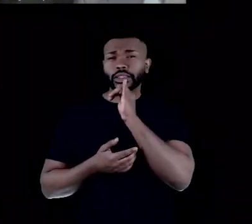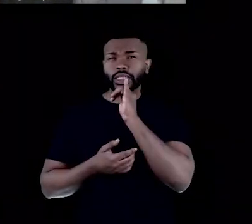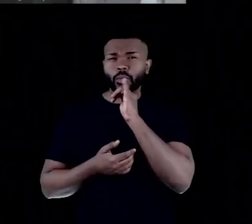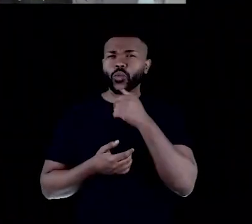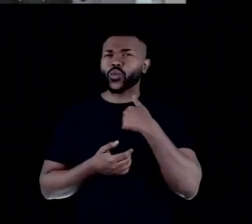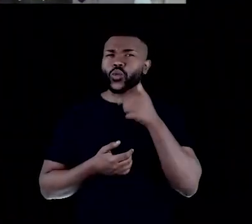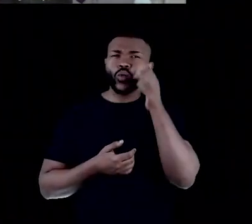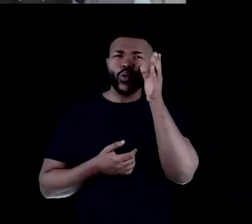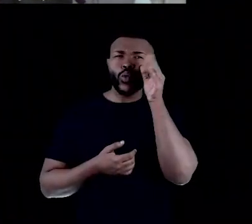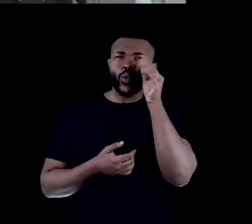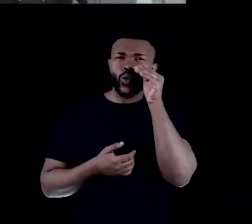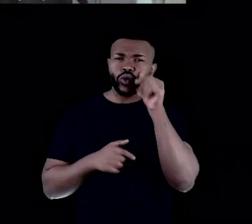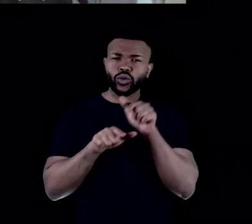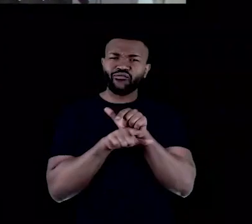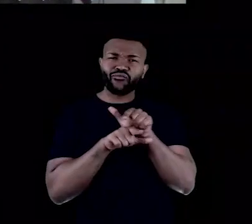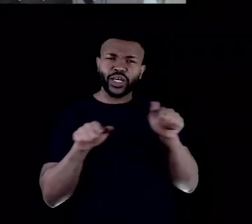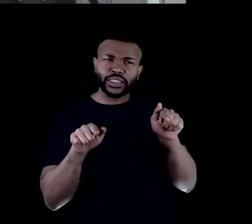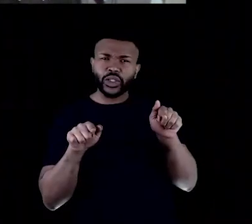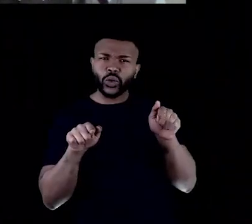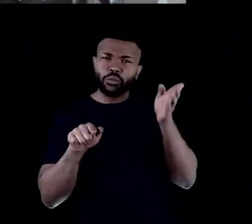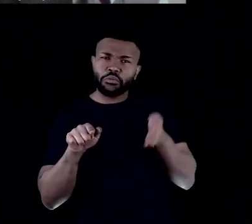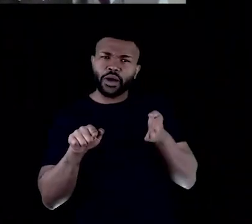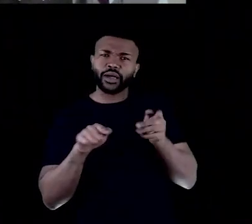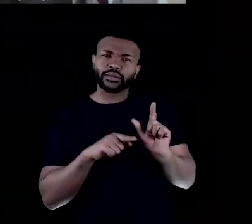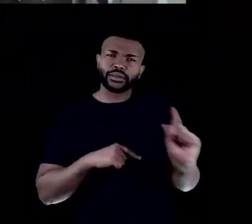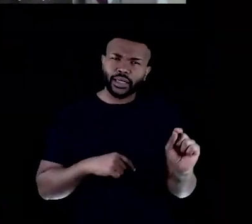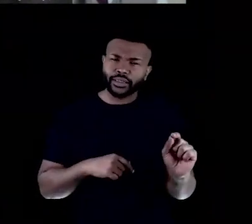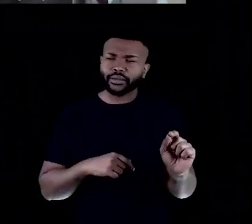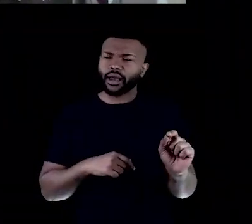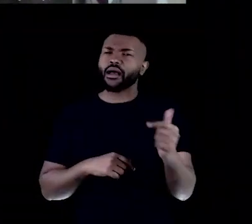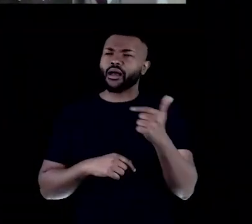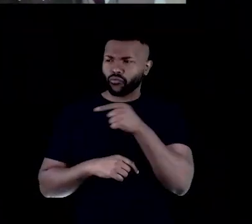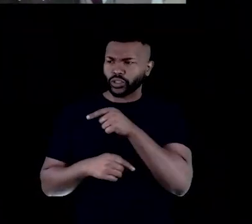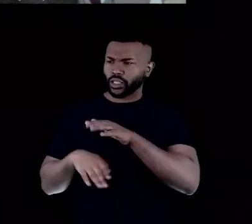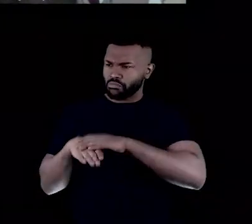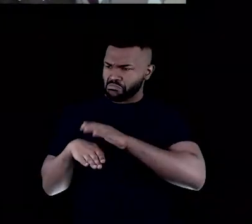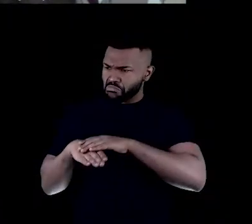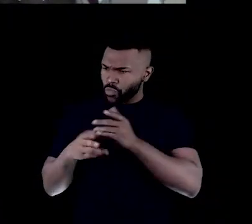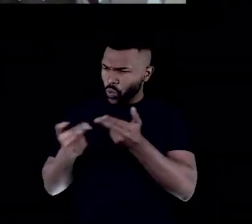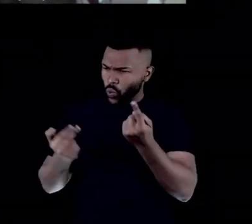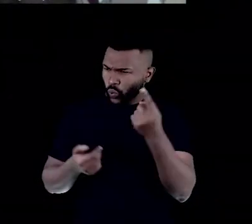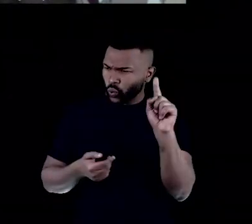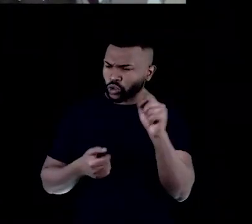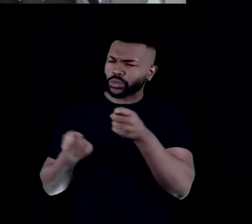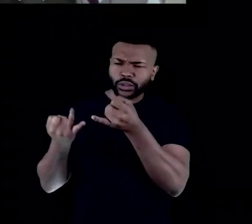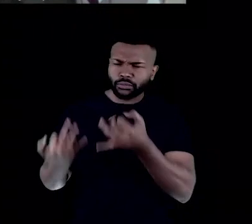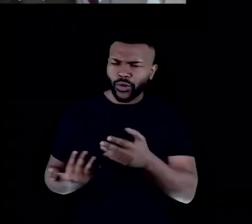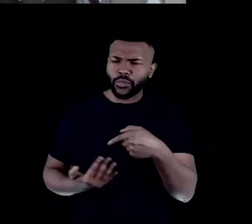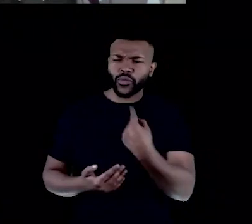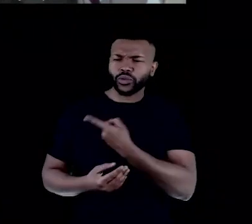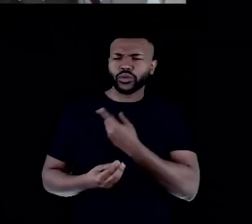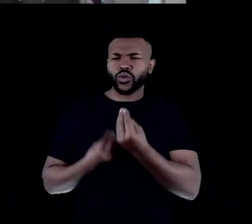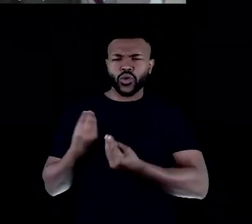Eu fiquei muito, muito curioso com o Vazio / Saída, porque é, né, uma das últimas coisas que você fez. Conta